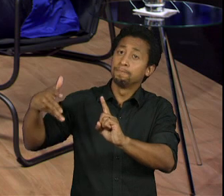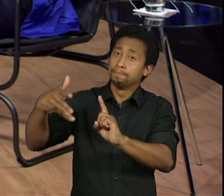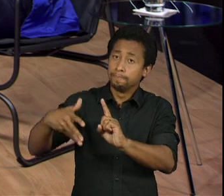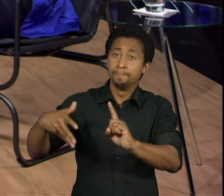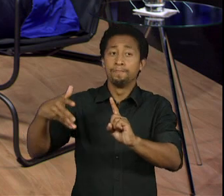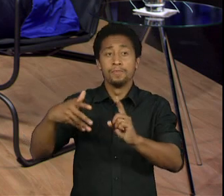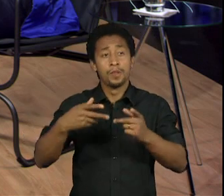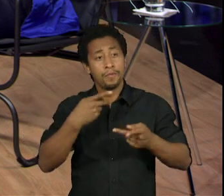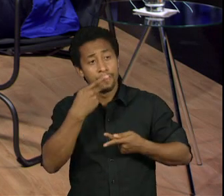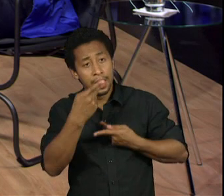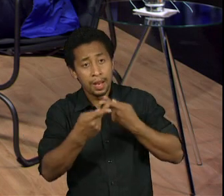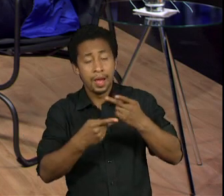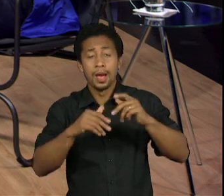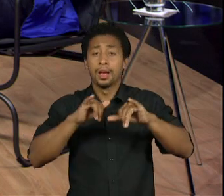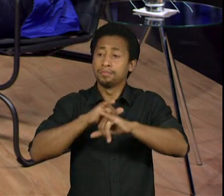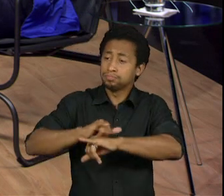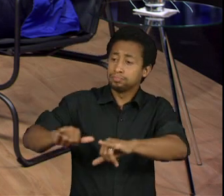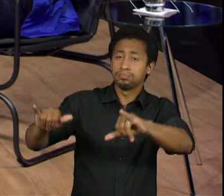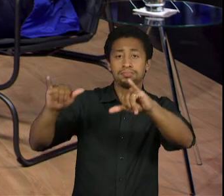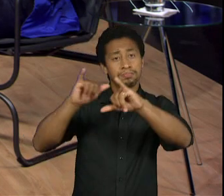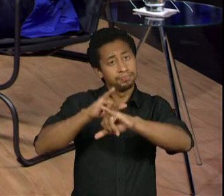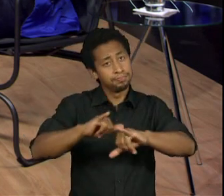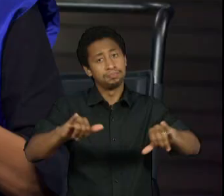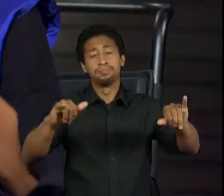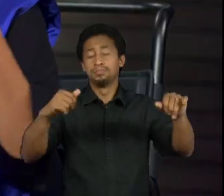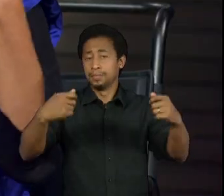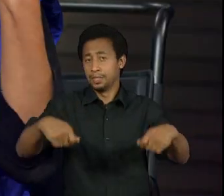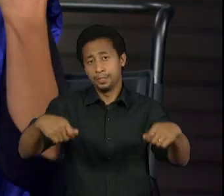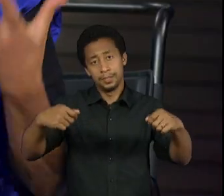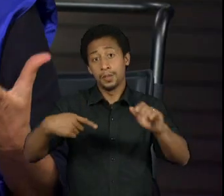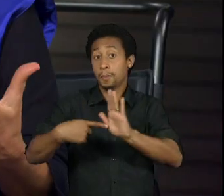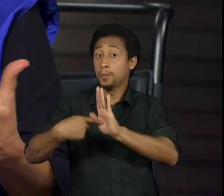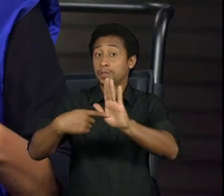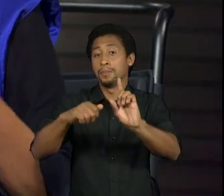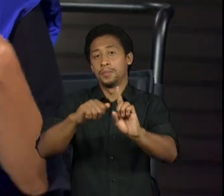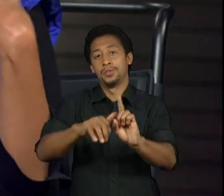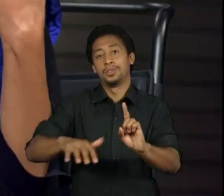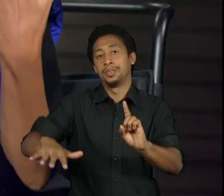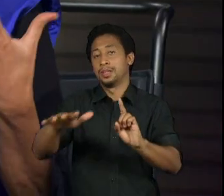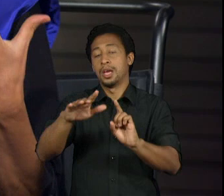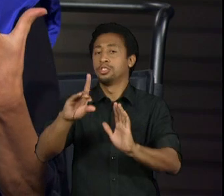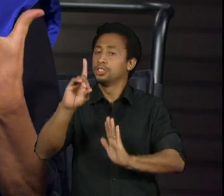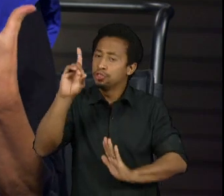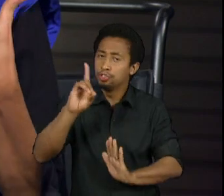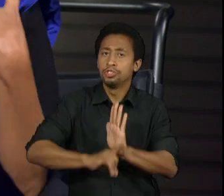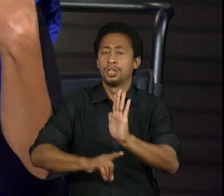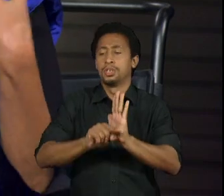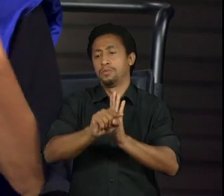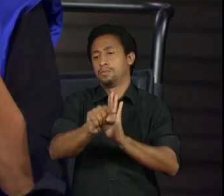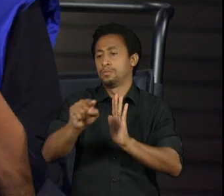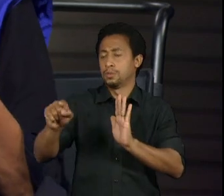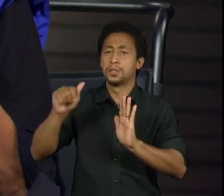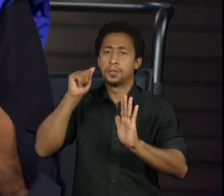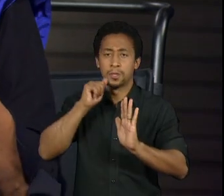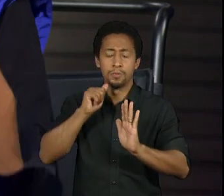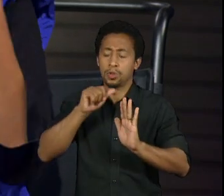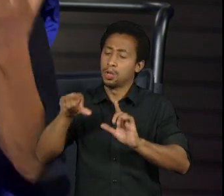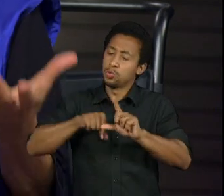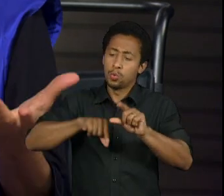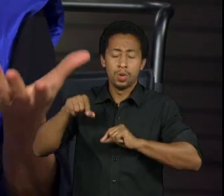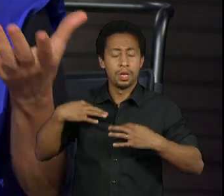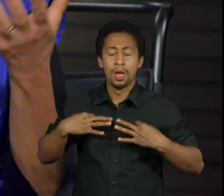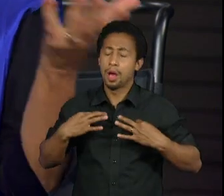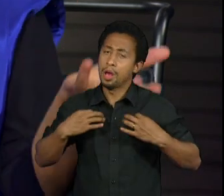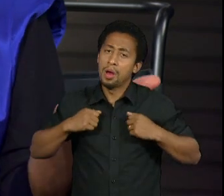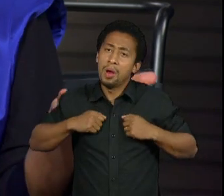aqui, mostrando para a sociedade que não é assim, que são direitos, né? E que o homem não tem esse direito e a